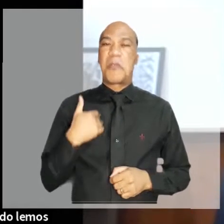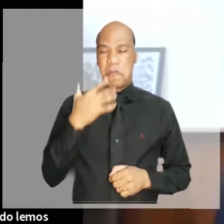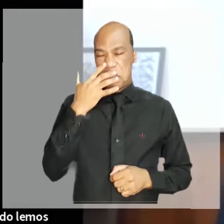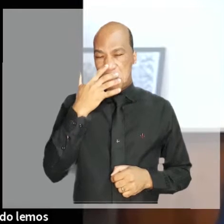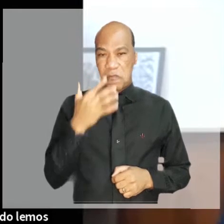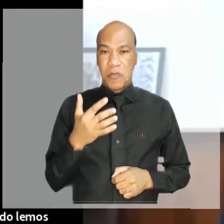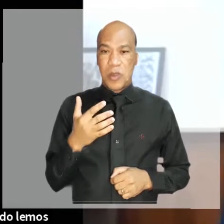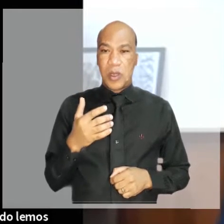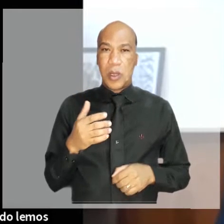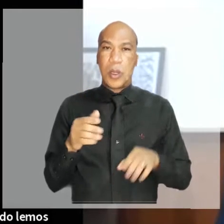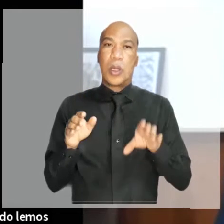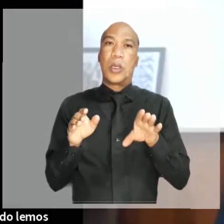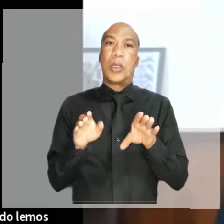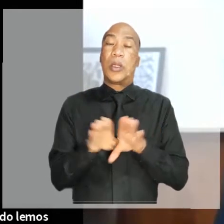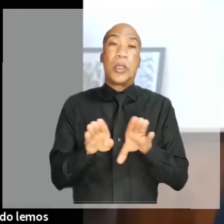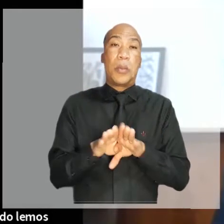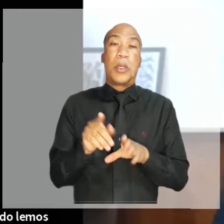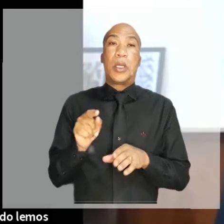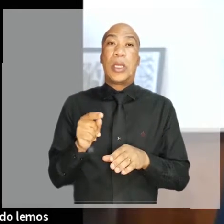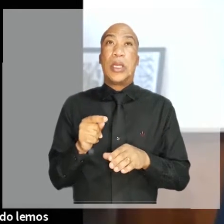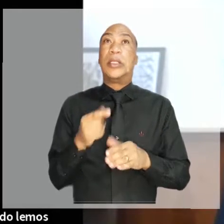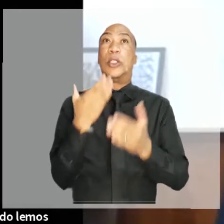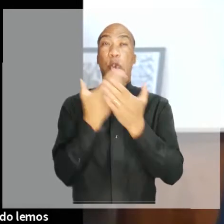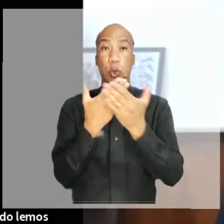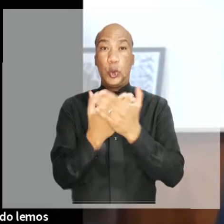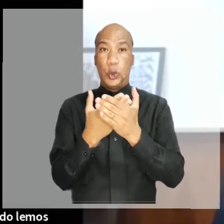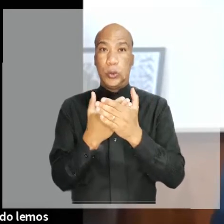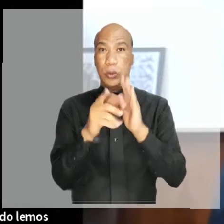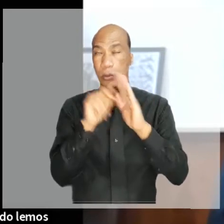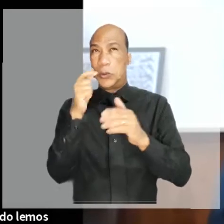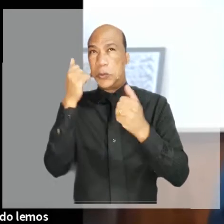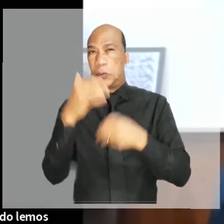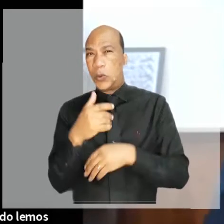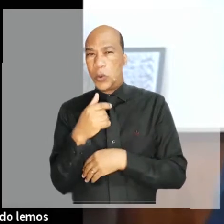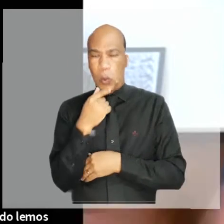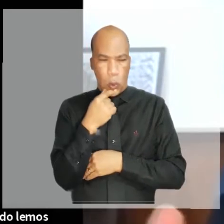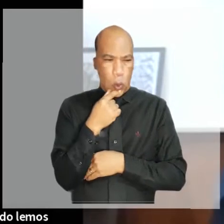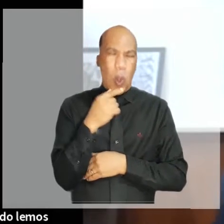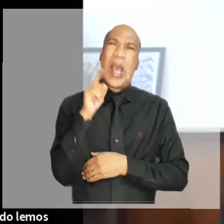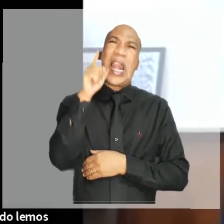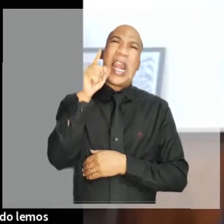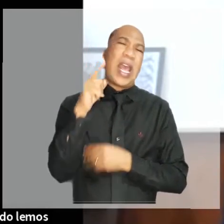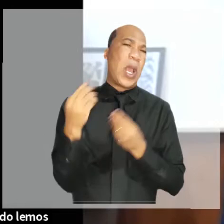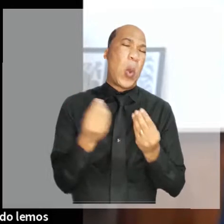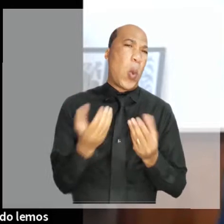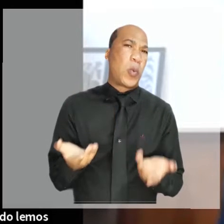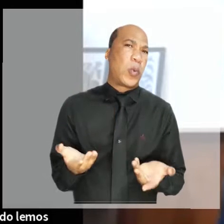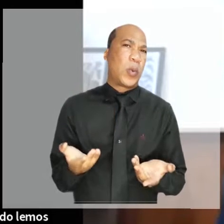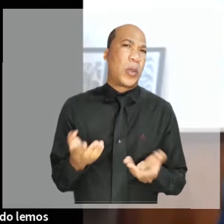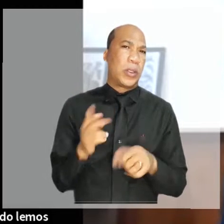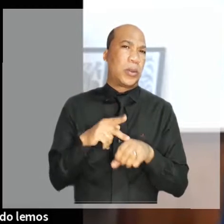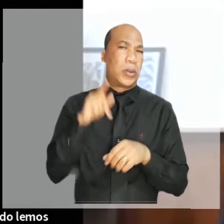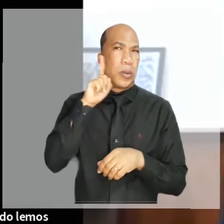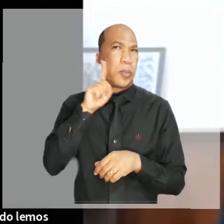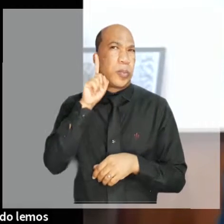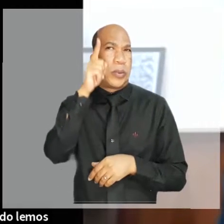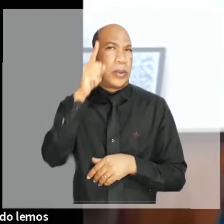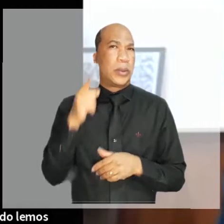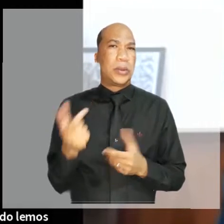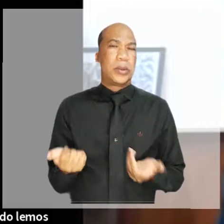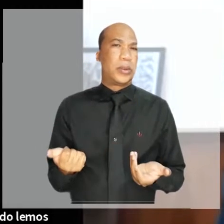estudo fez foi destacar iniciativas regionais. Essa eu acho que é a beleza também